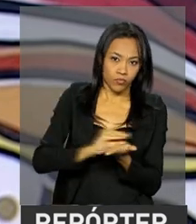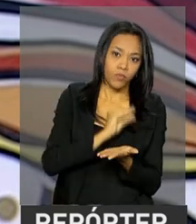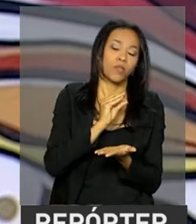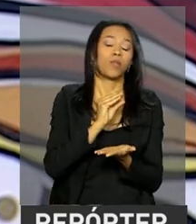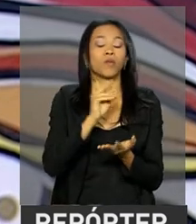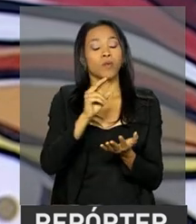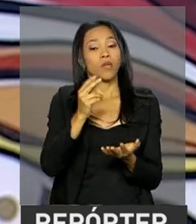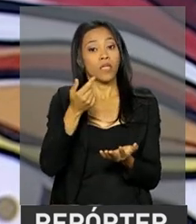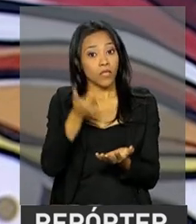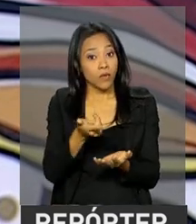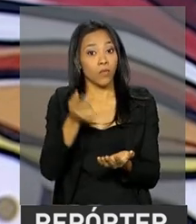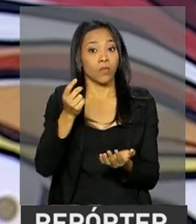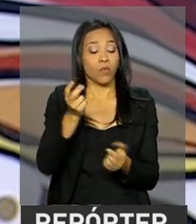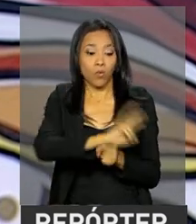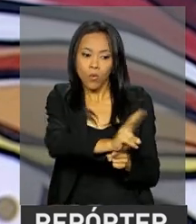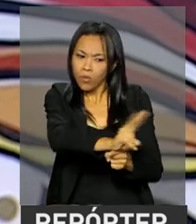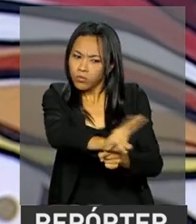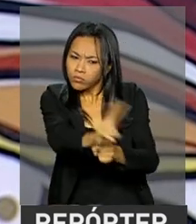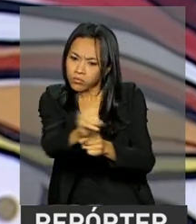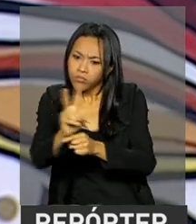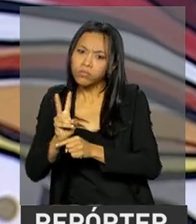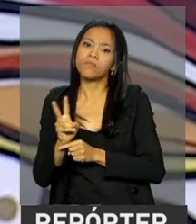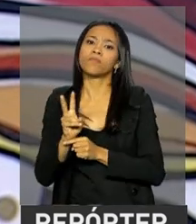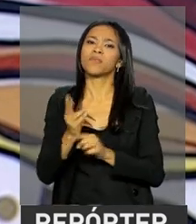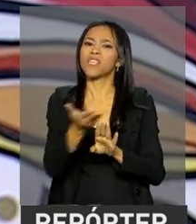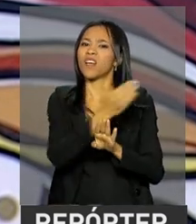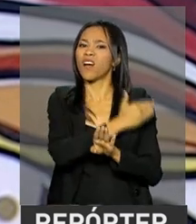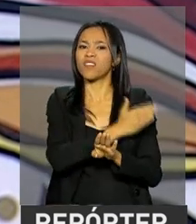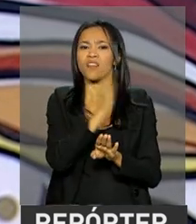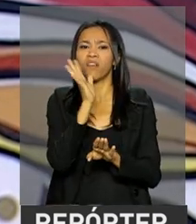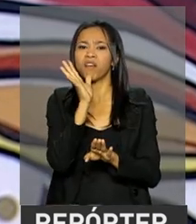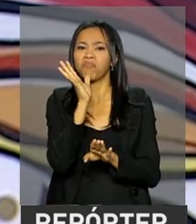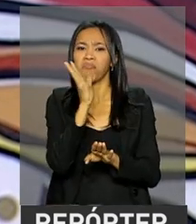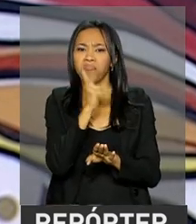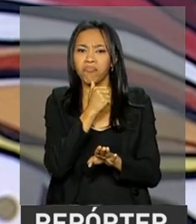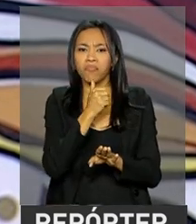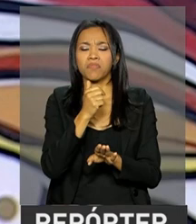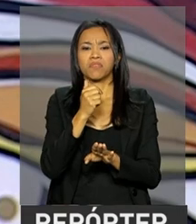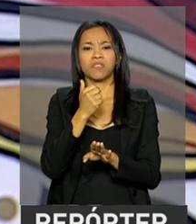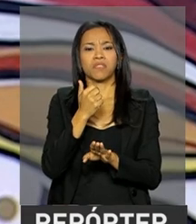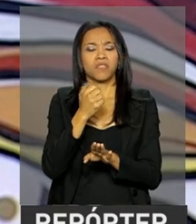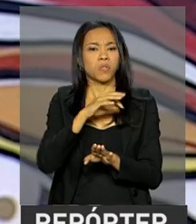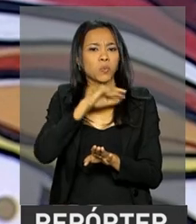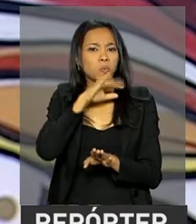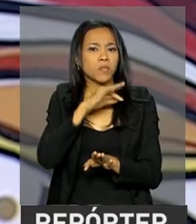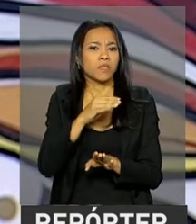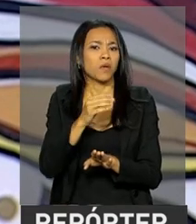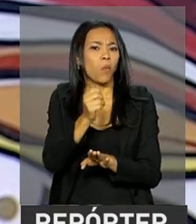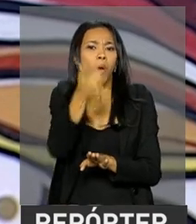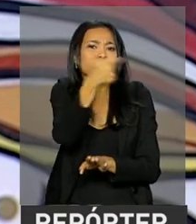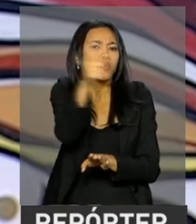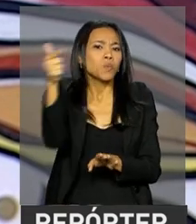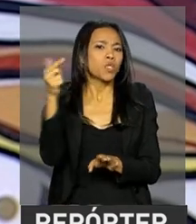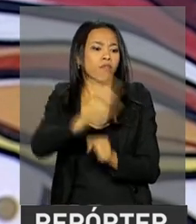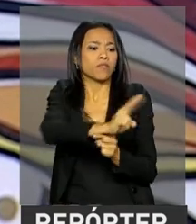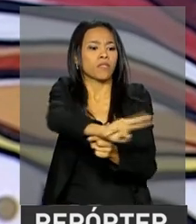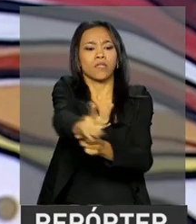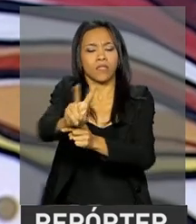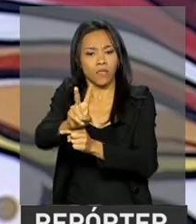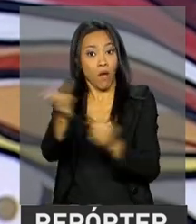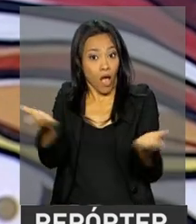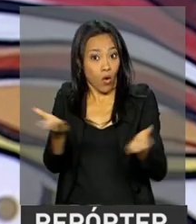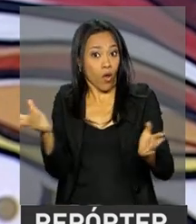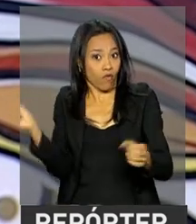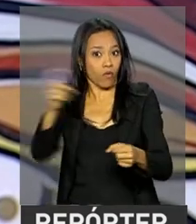controle que estavam devagar que quase não existiam mais elas voltaram